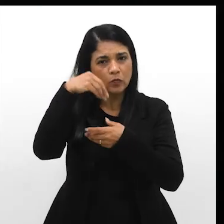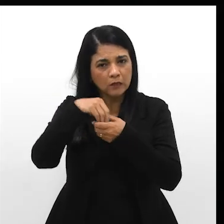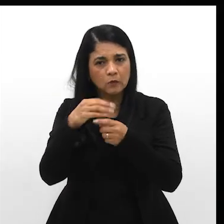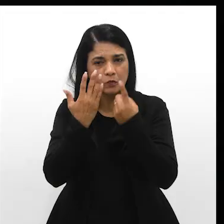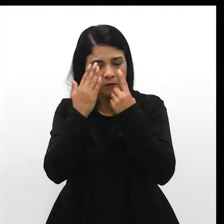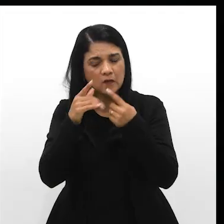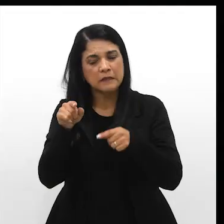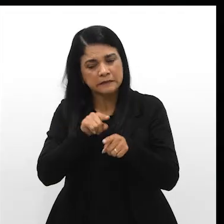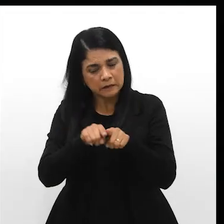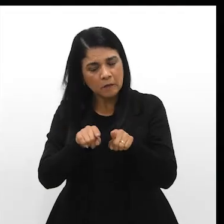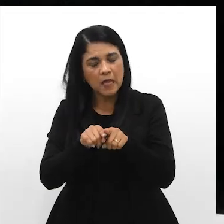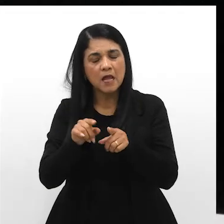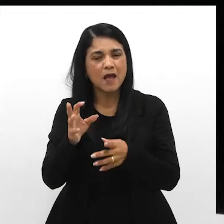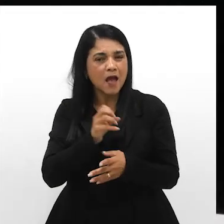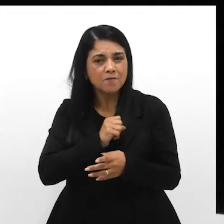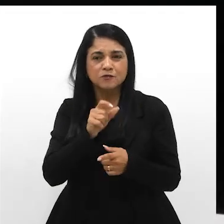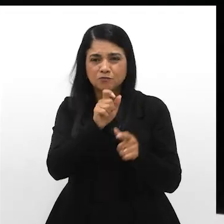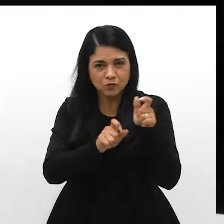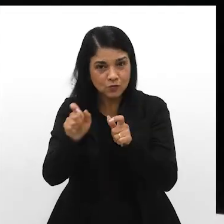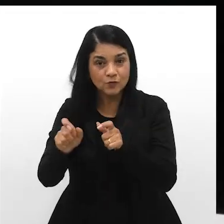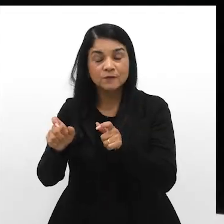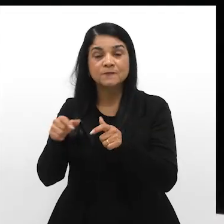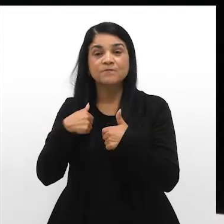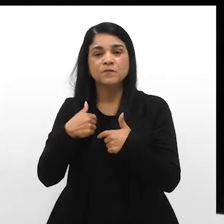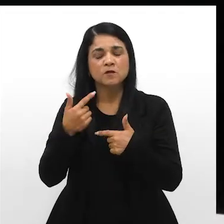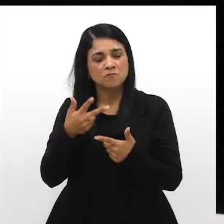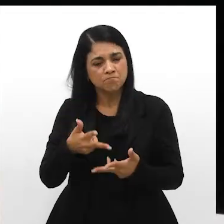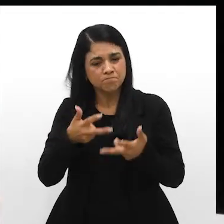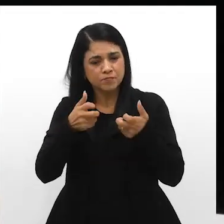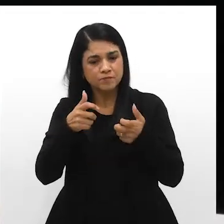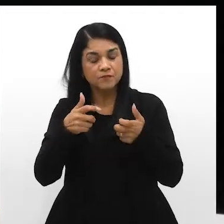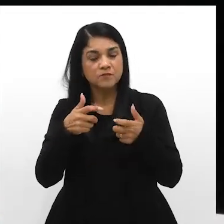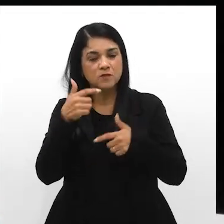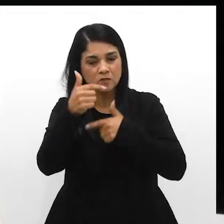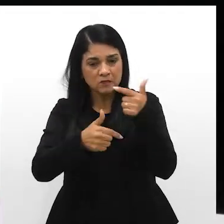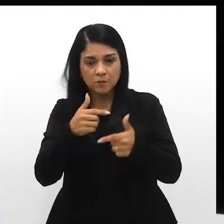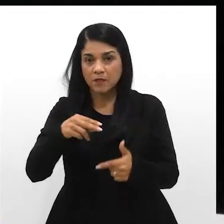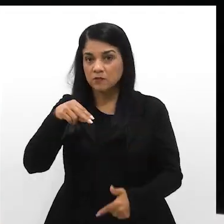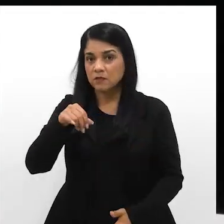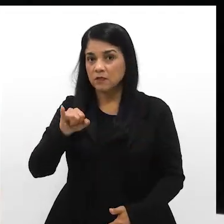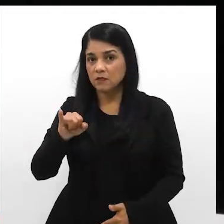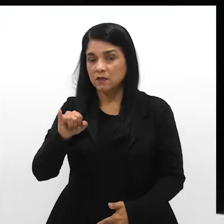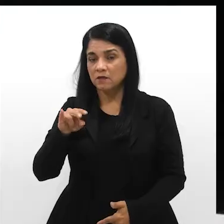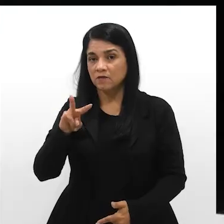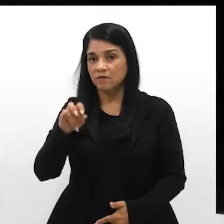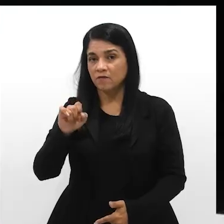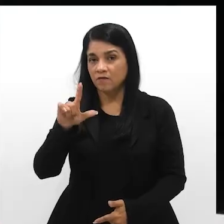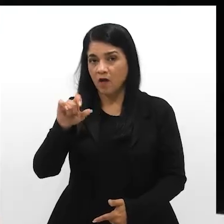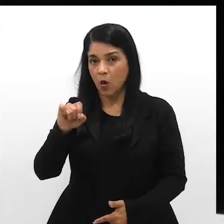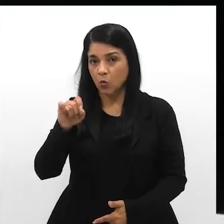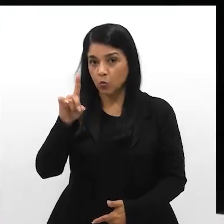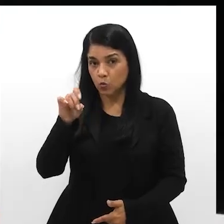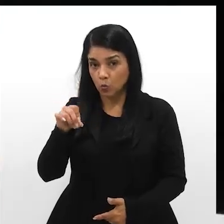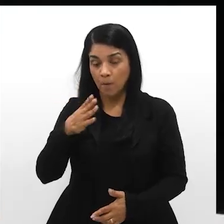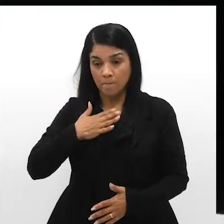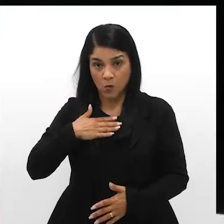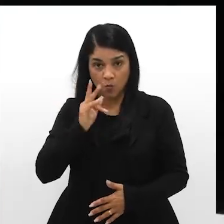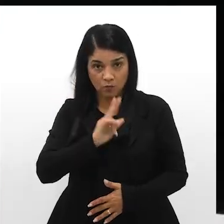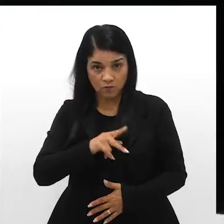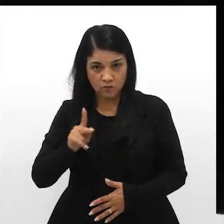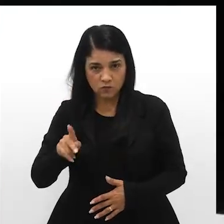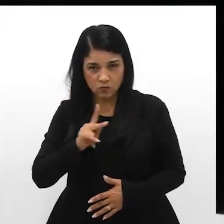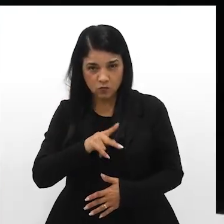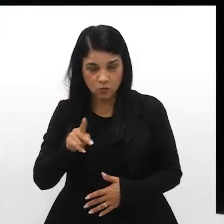Nivaldo, querido. Então, quando eu vi os trabalhos do Nivaldo, assim, ele diz que é meu professor. Na